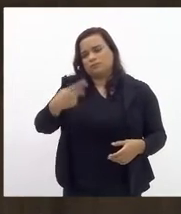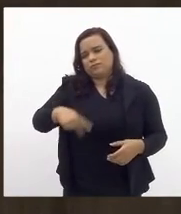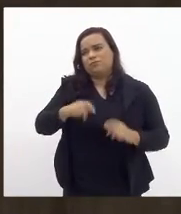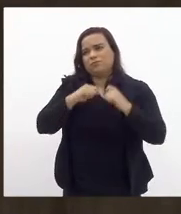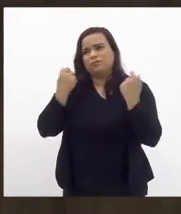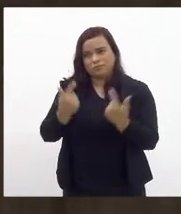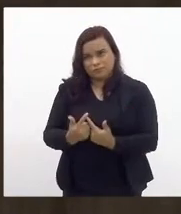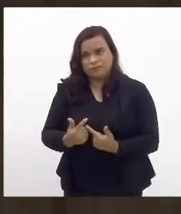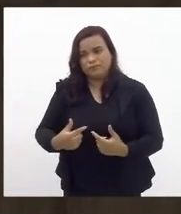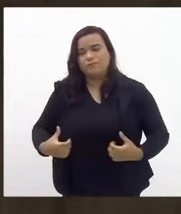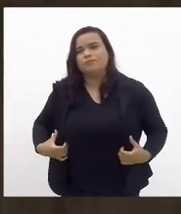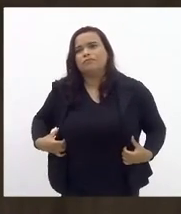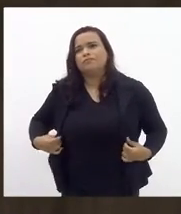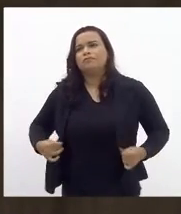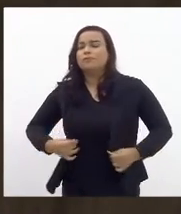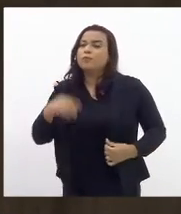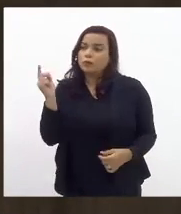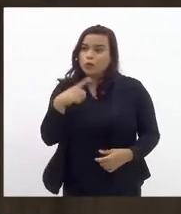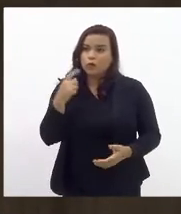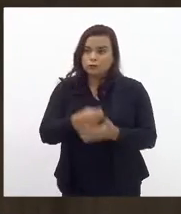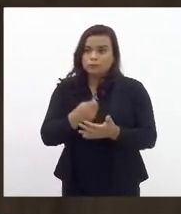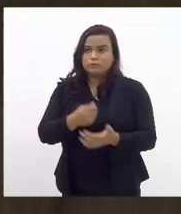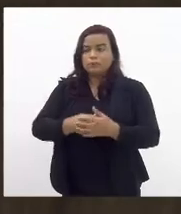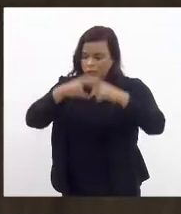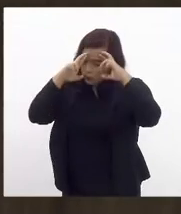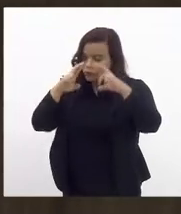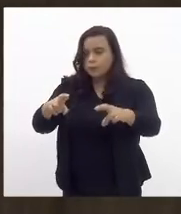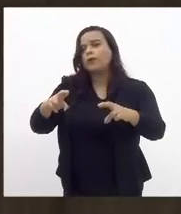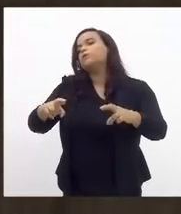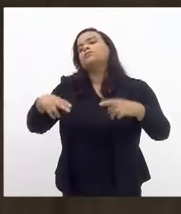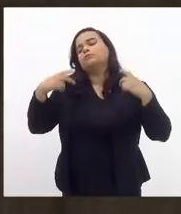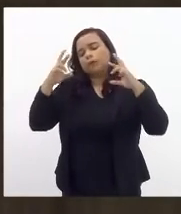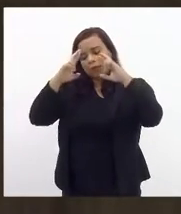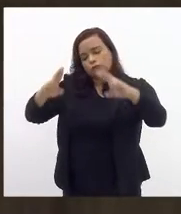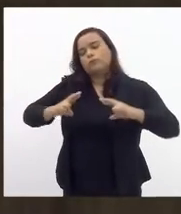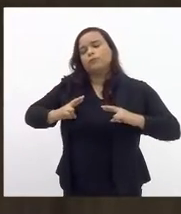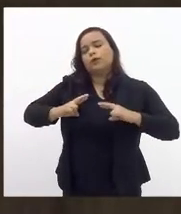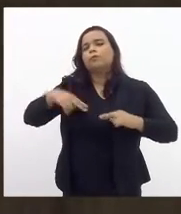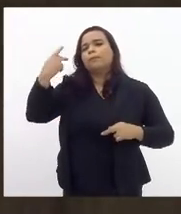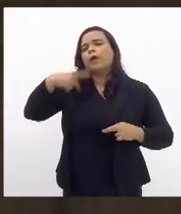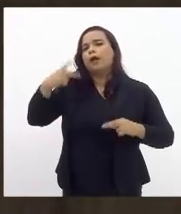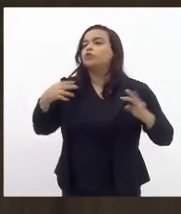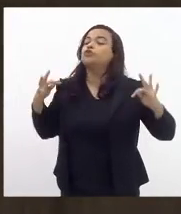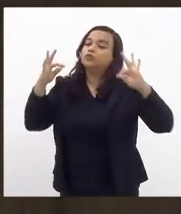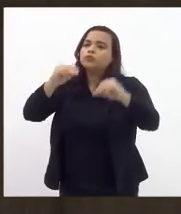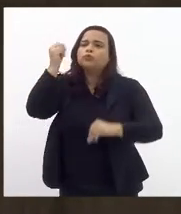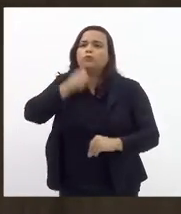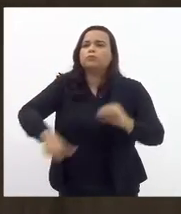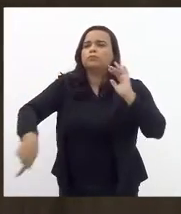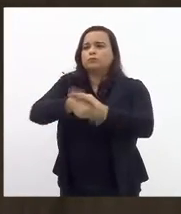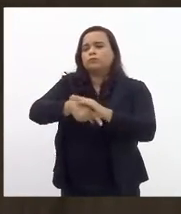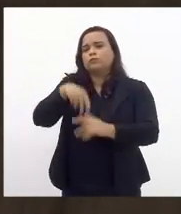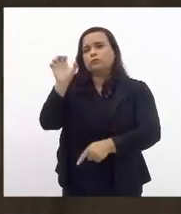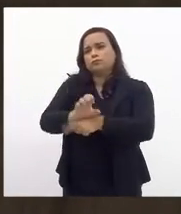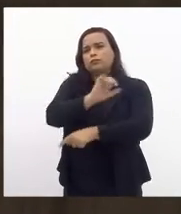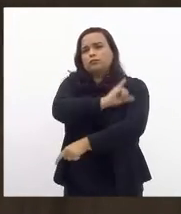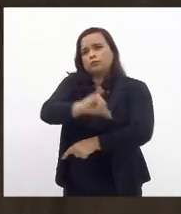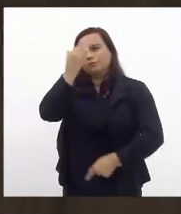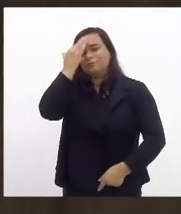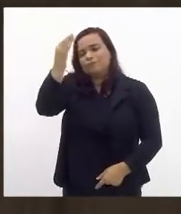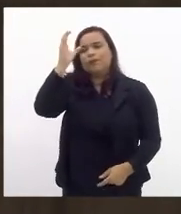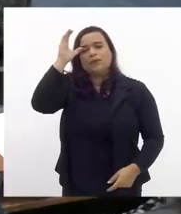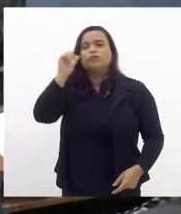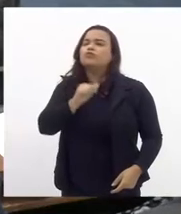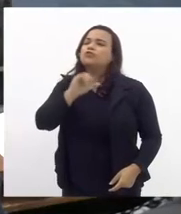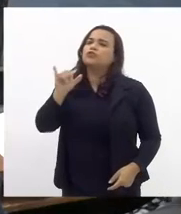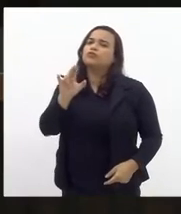Então, queremos e exigimos respeito com todas as parlamentares do Estado do Rio de Janeiro. Obrigado, tia Ju.